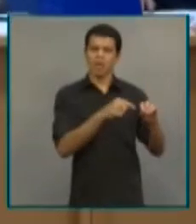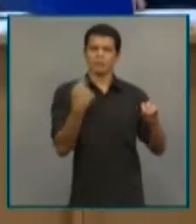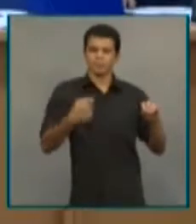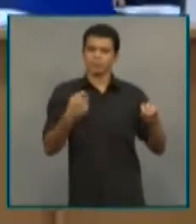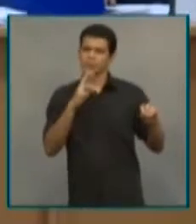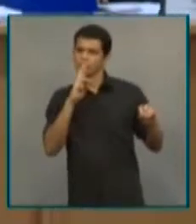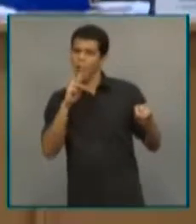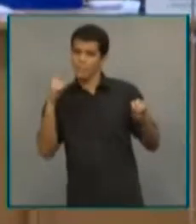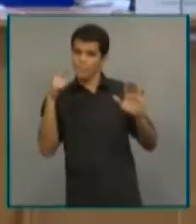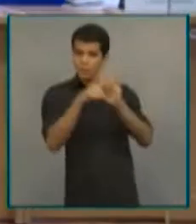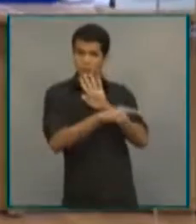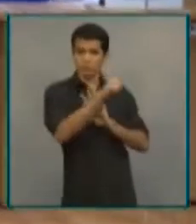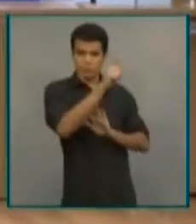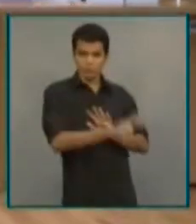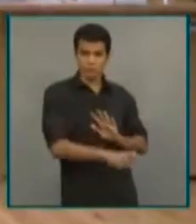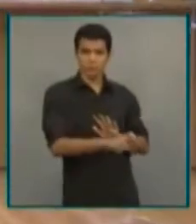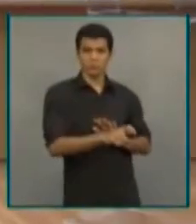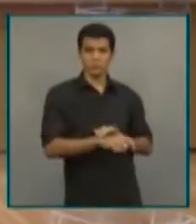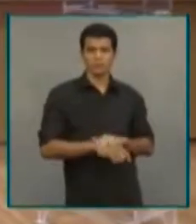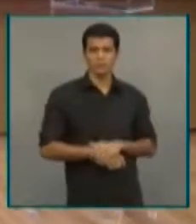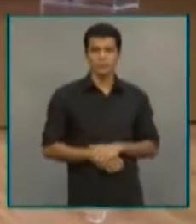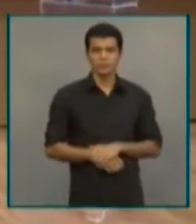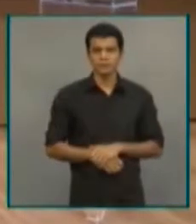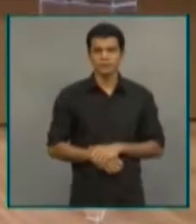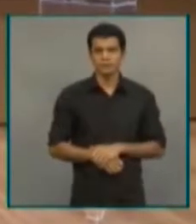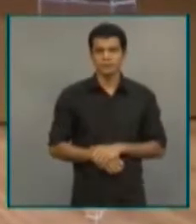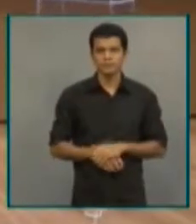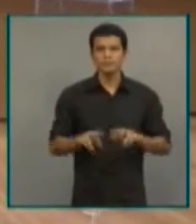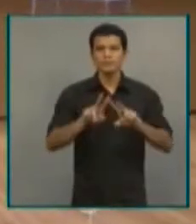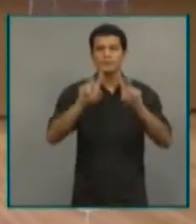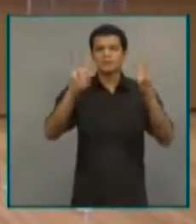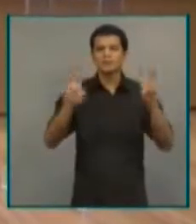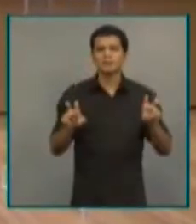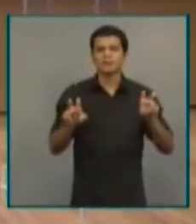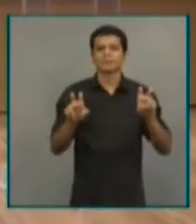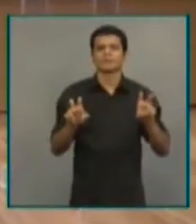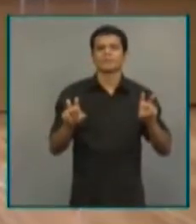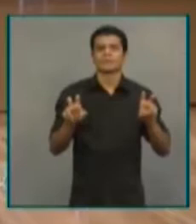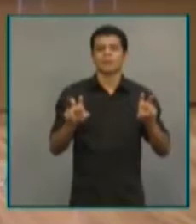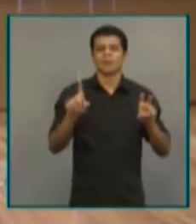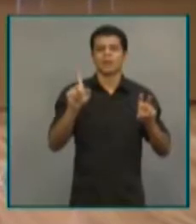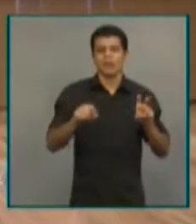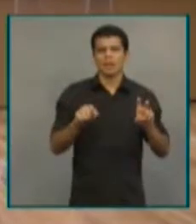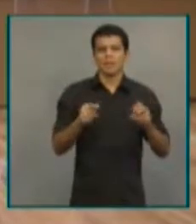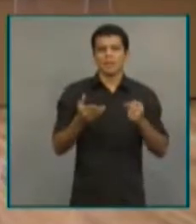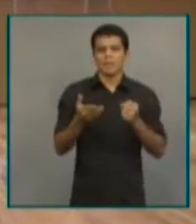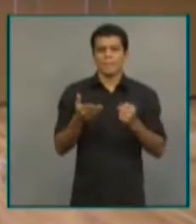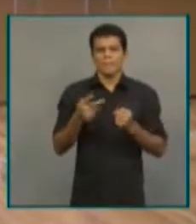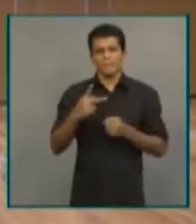Dantas. O tema sorteado, senhor presidente, é piso salarial.